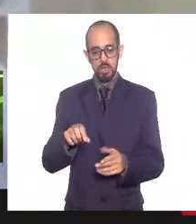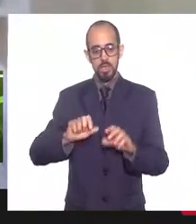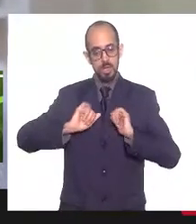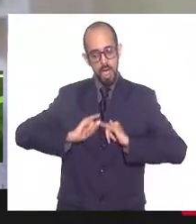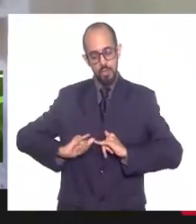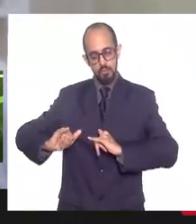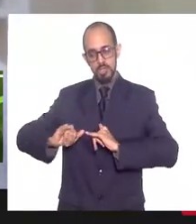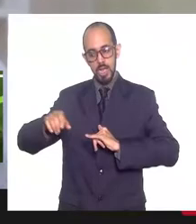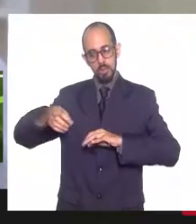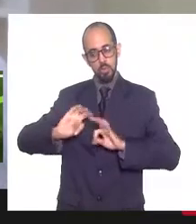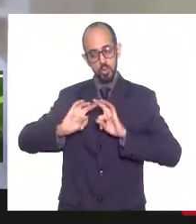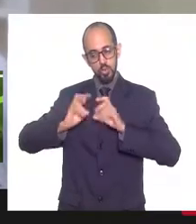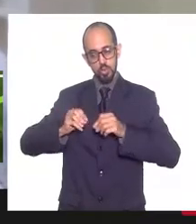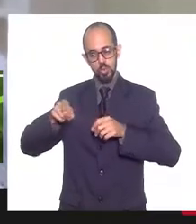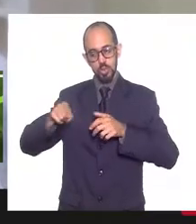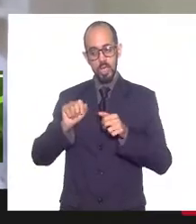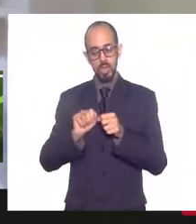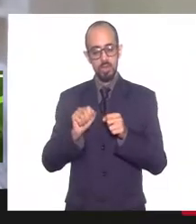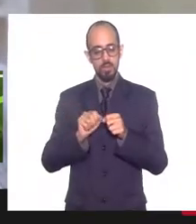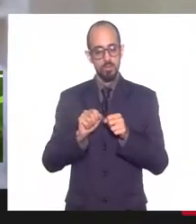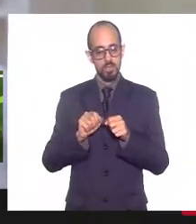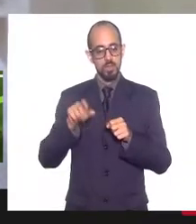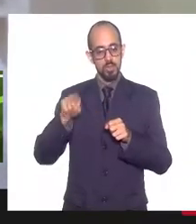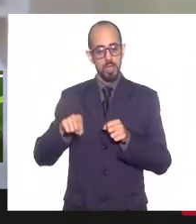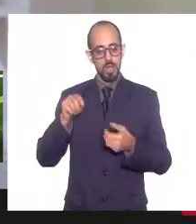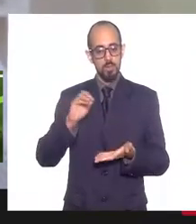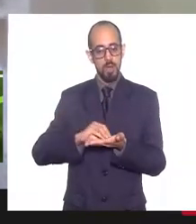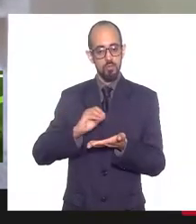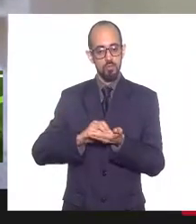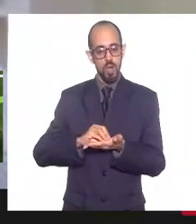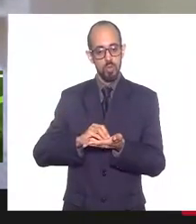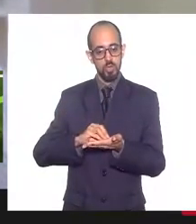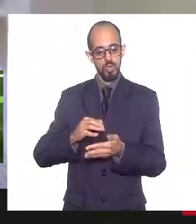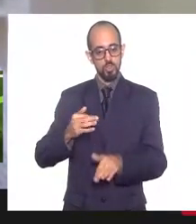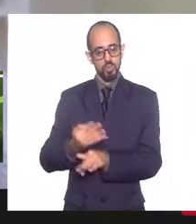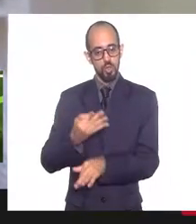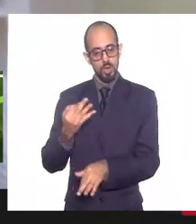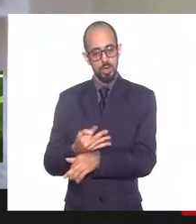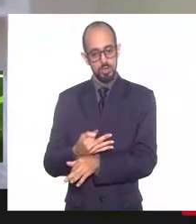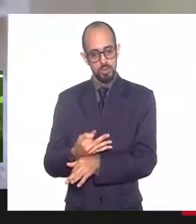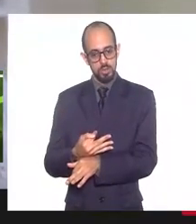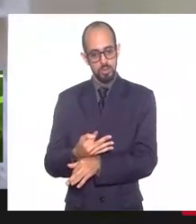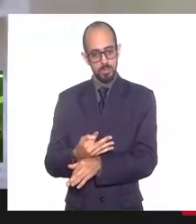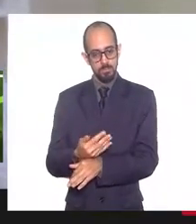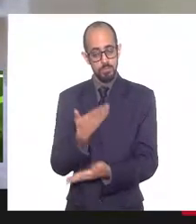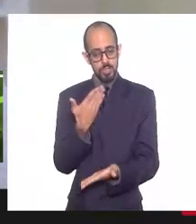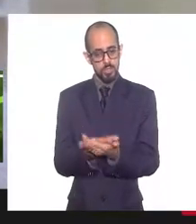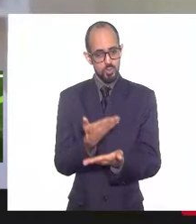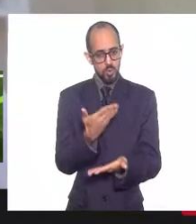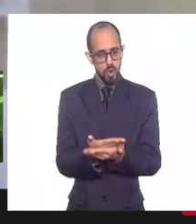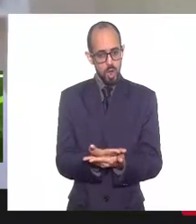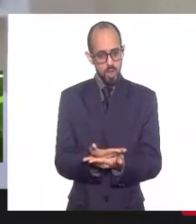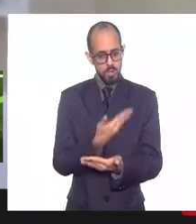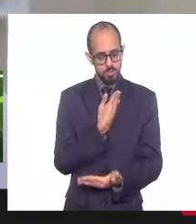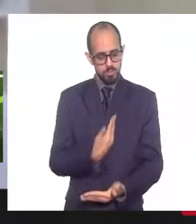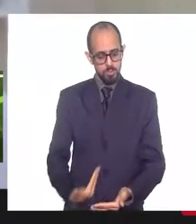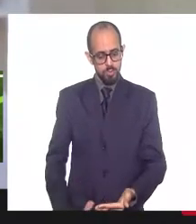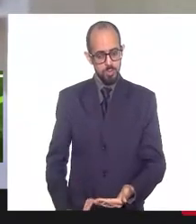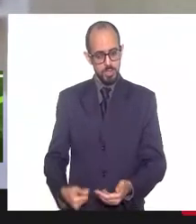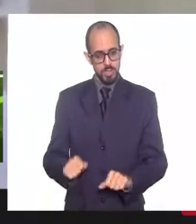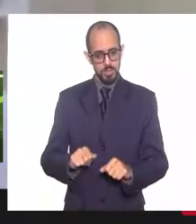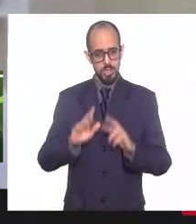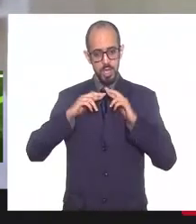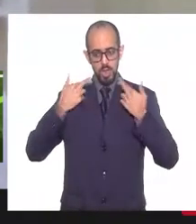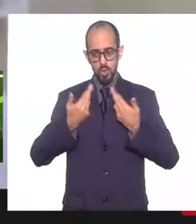sendo cometido naquele momento com a intolerância. Escolas públicas, em reuniões de pais e festas